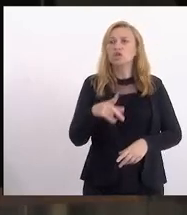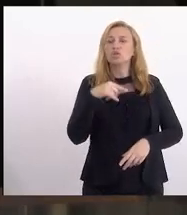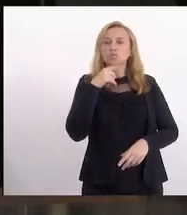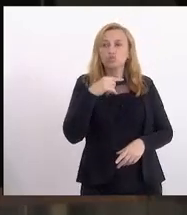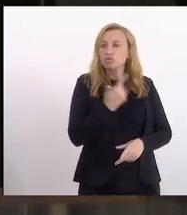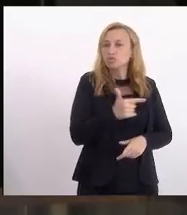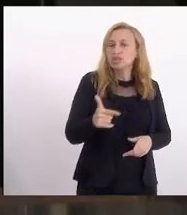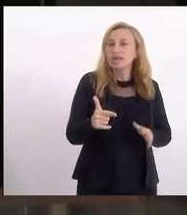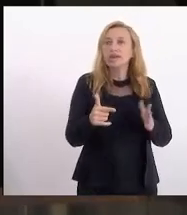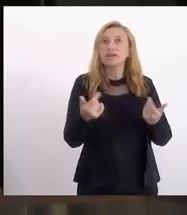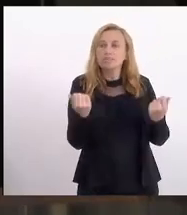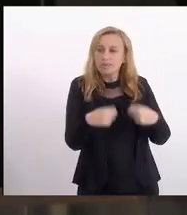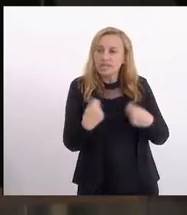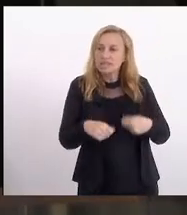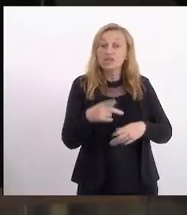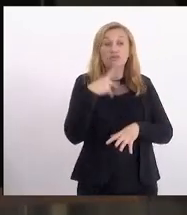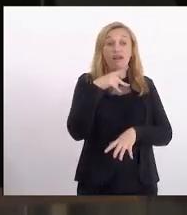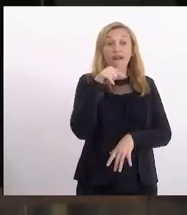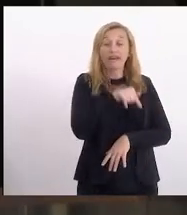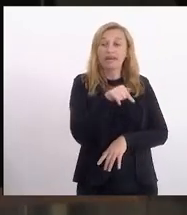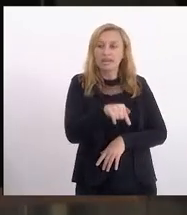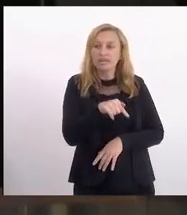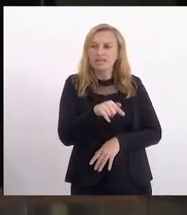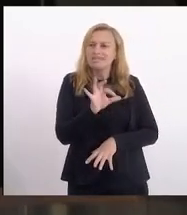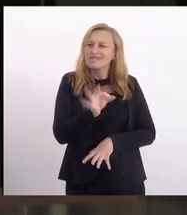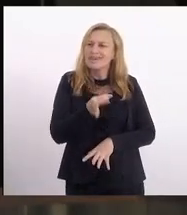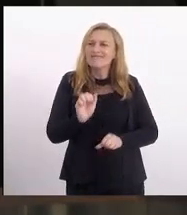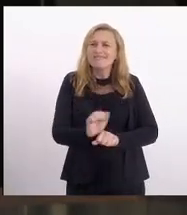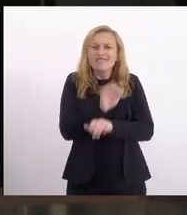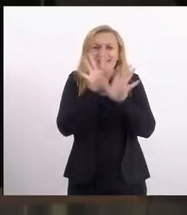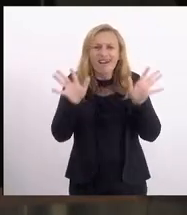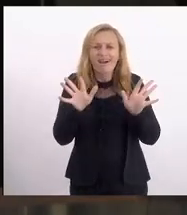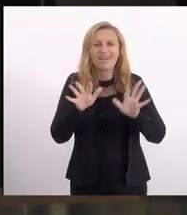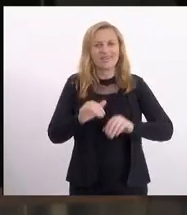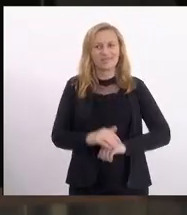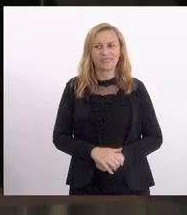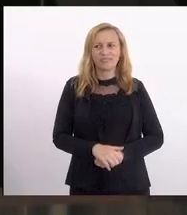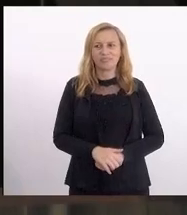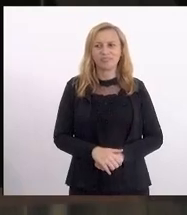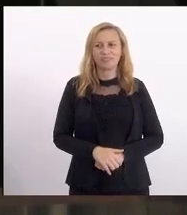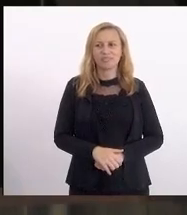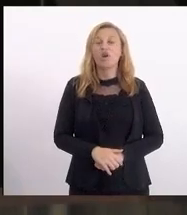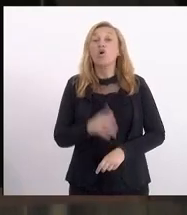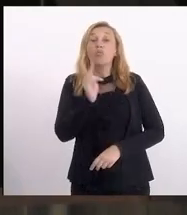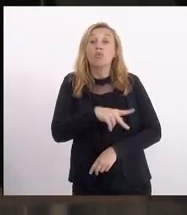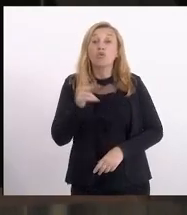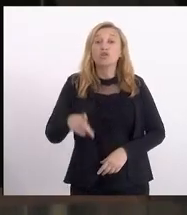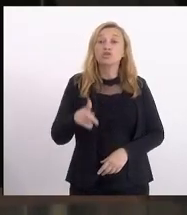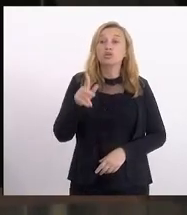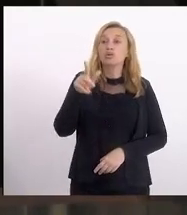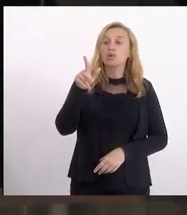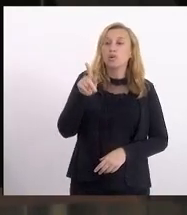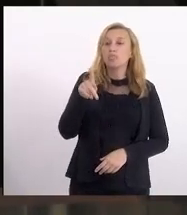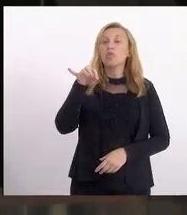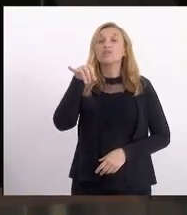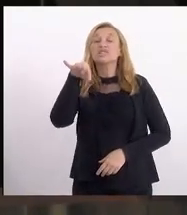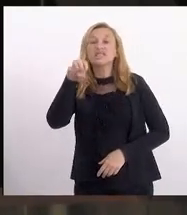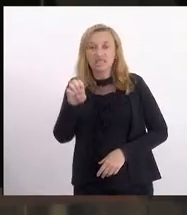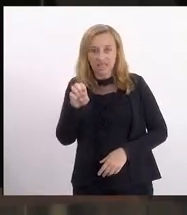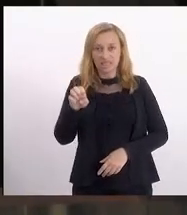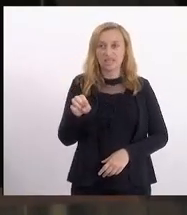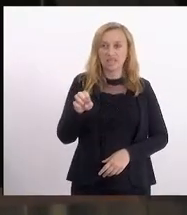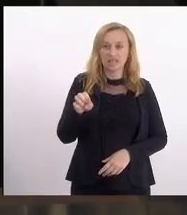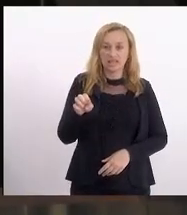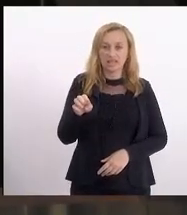preciso citar aqui de maneira muito, muito clara o professor Paul Singer, esse austríaco